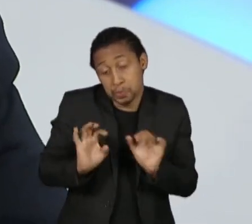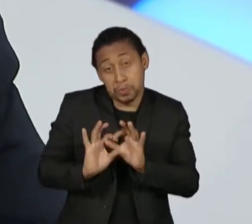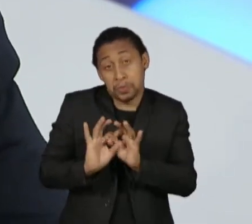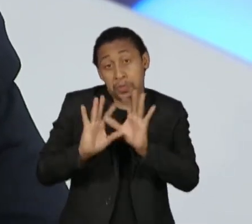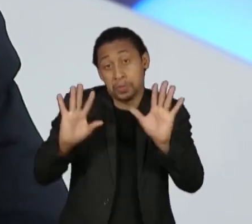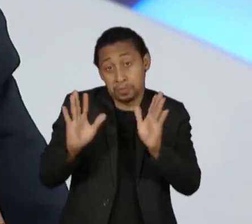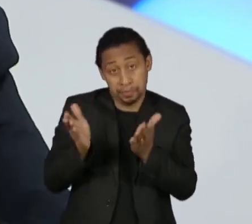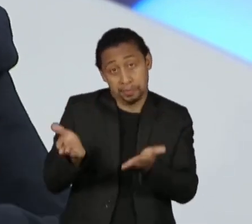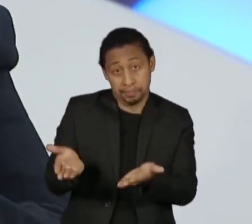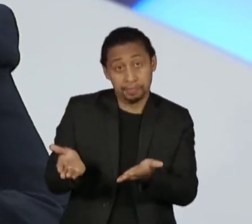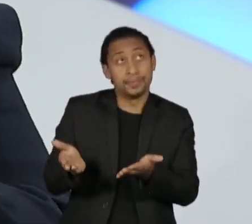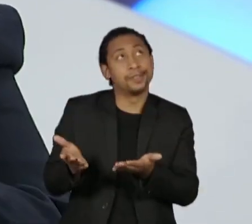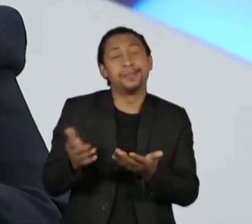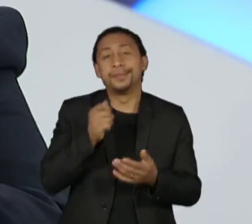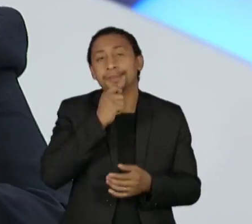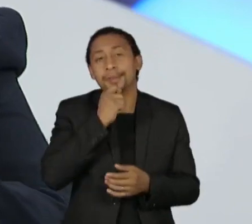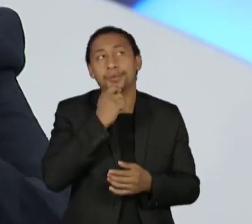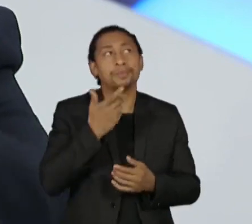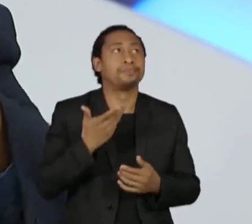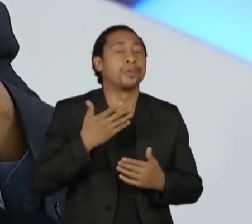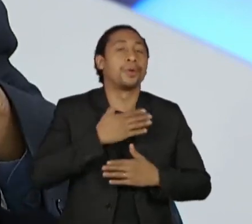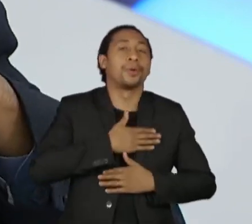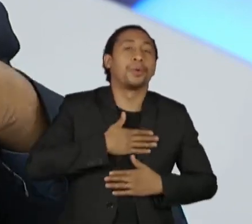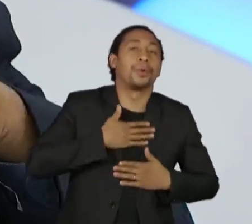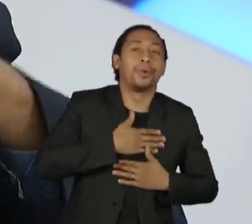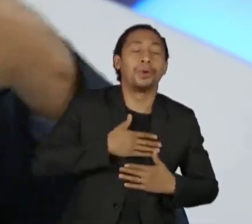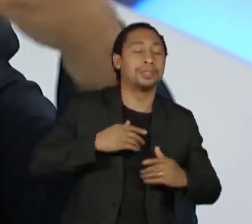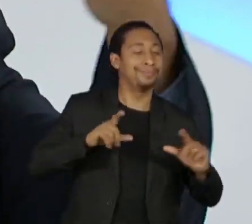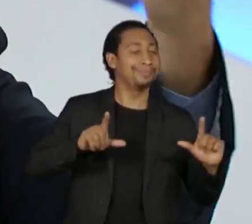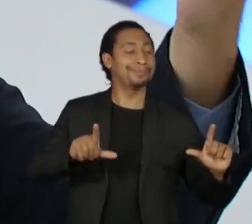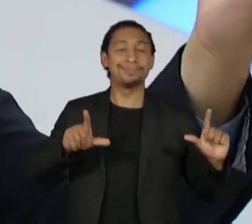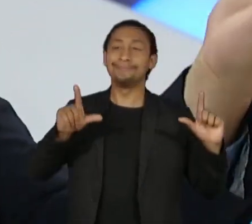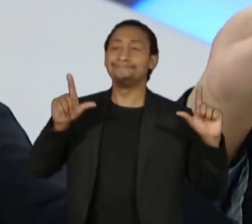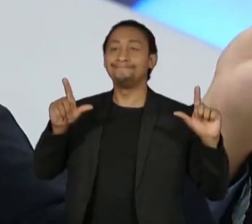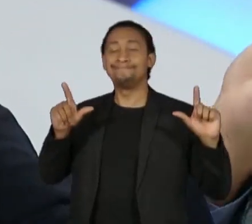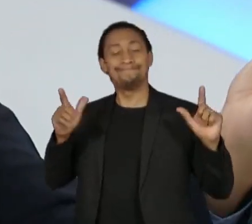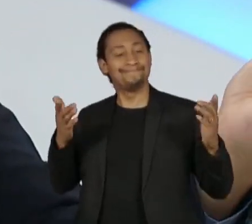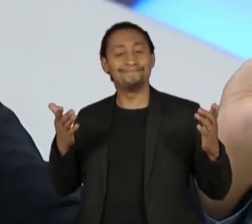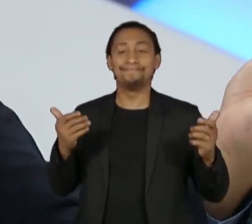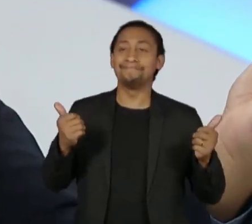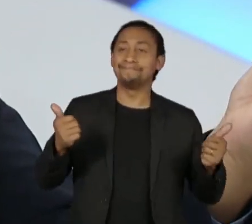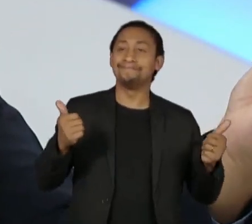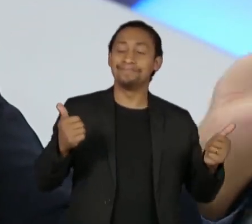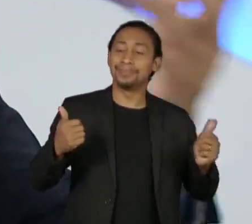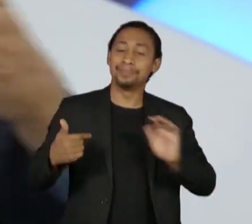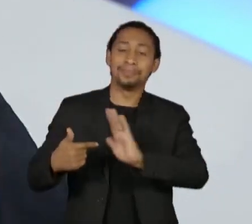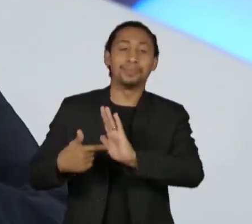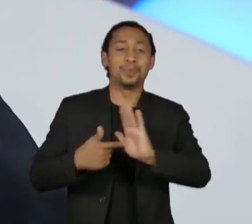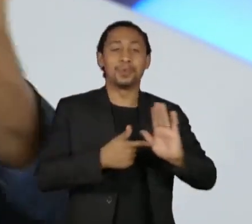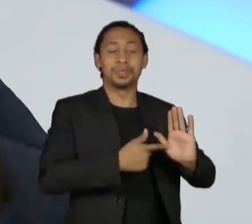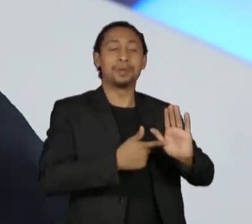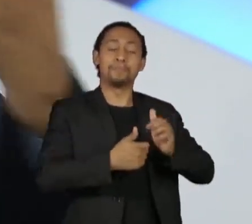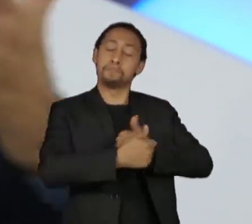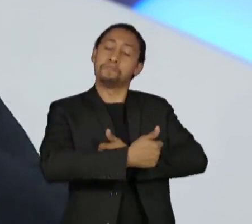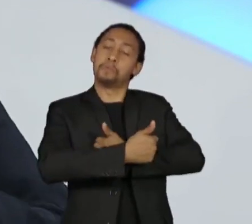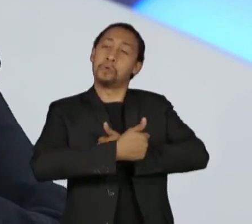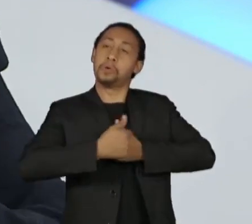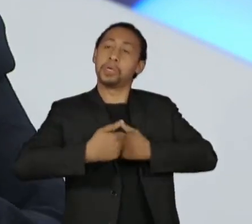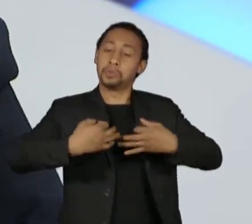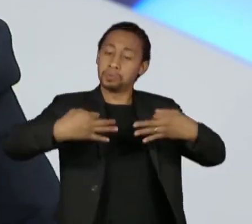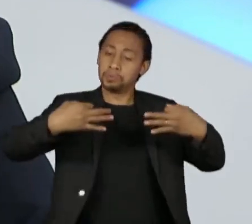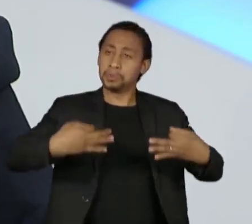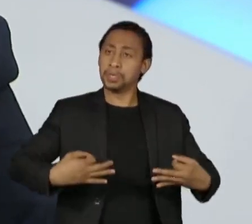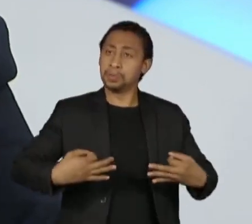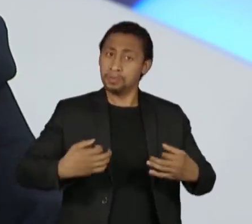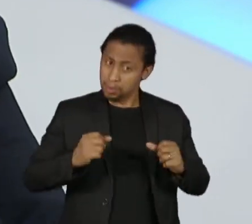pessoa gosta de ser visto ou bem visto pela maioria ele tem vários ofícios